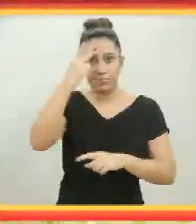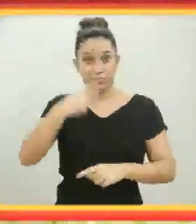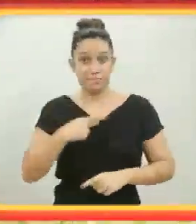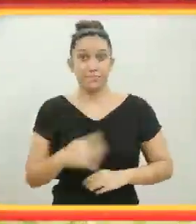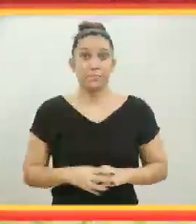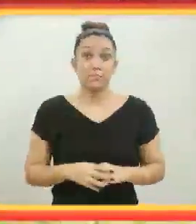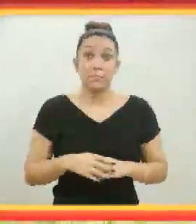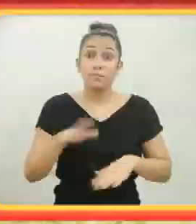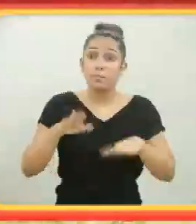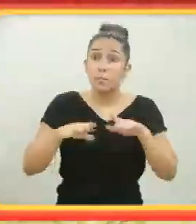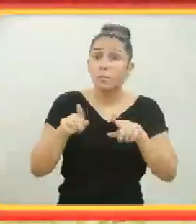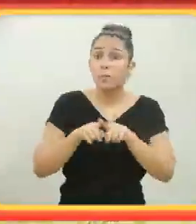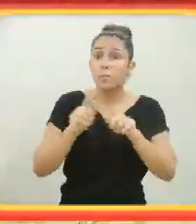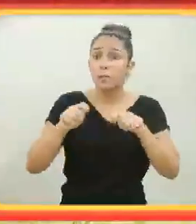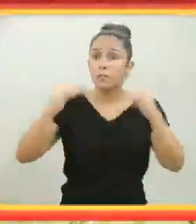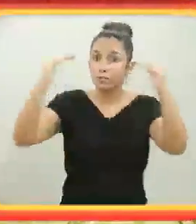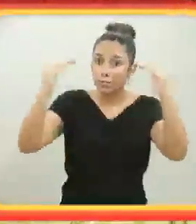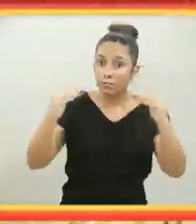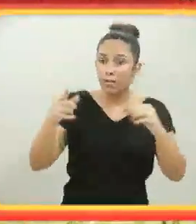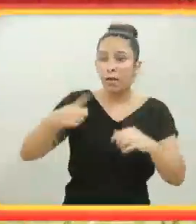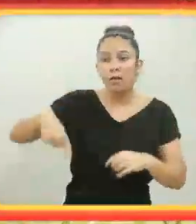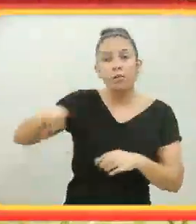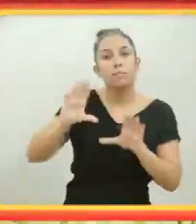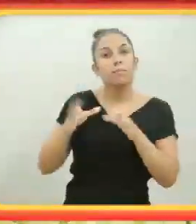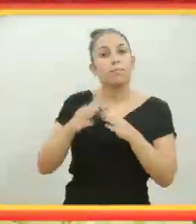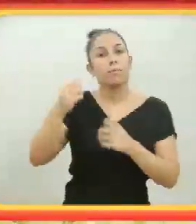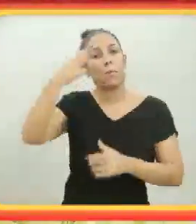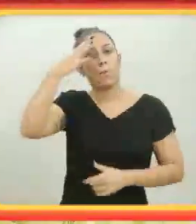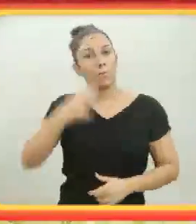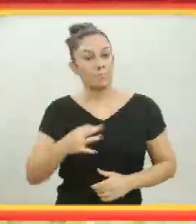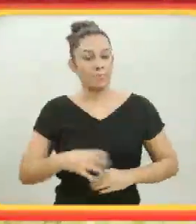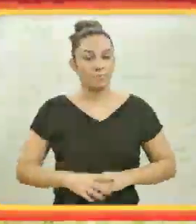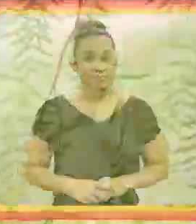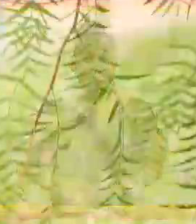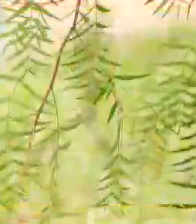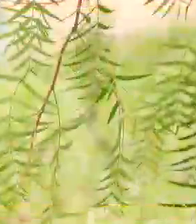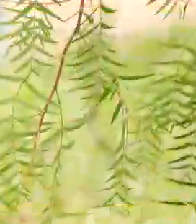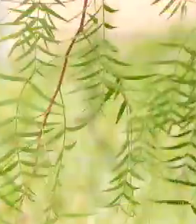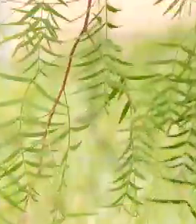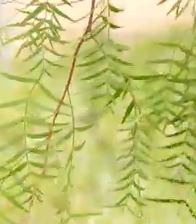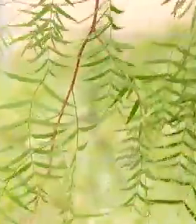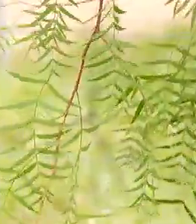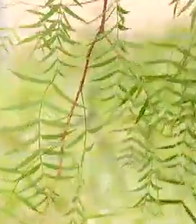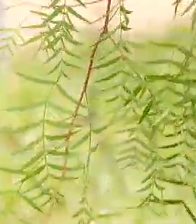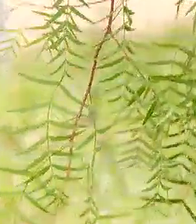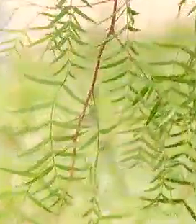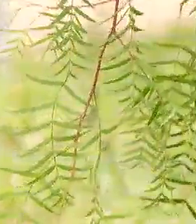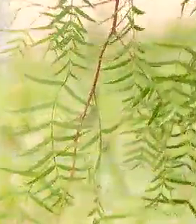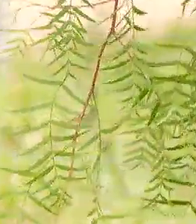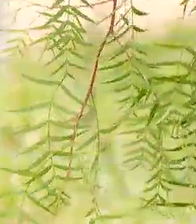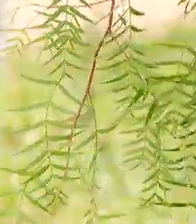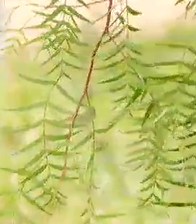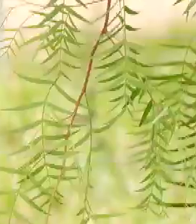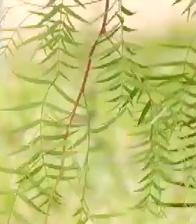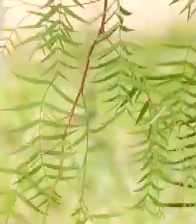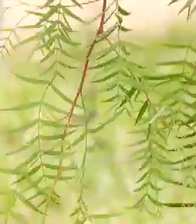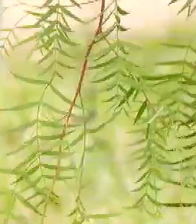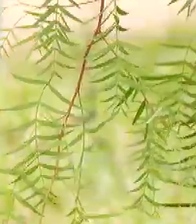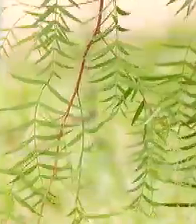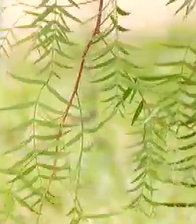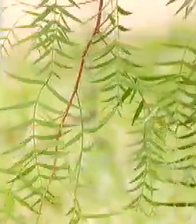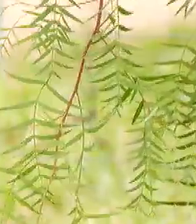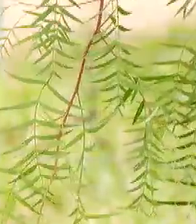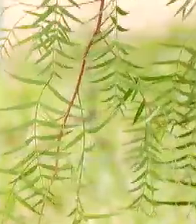coisa somente para sentir a modalidade em si, talvez abaixar um pouco a rede ou os próprios